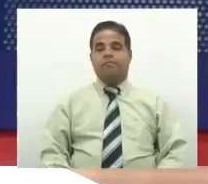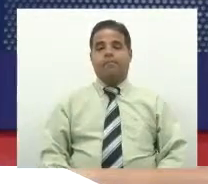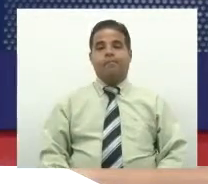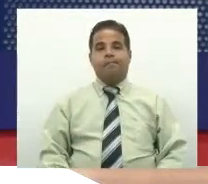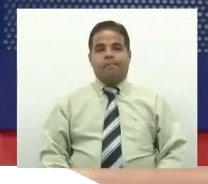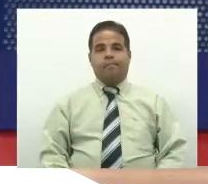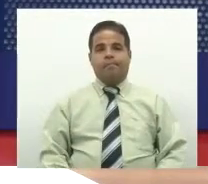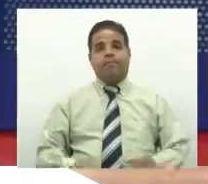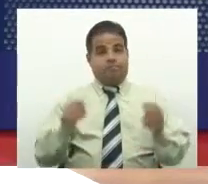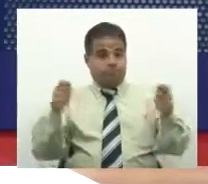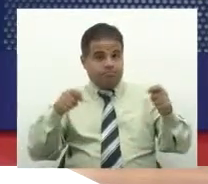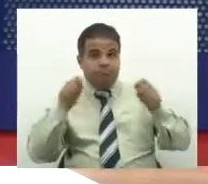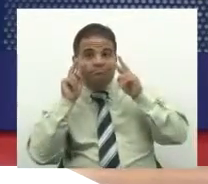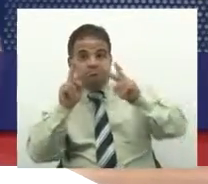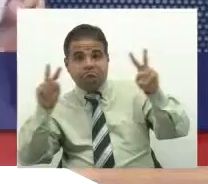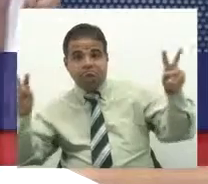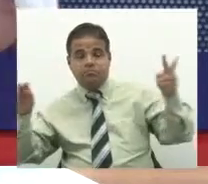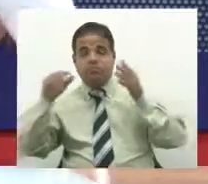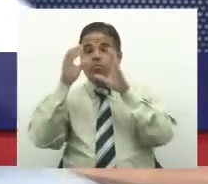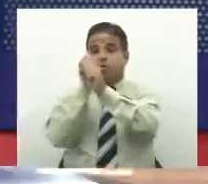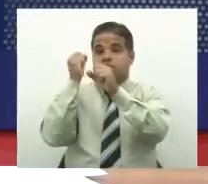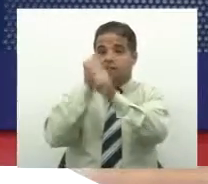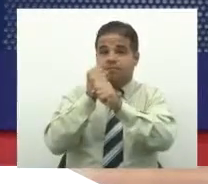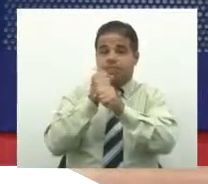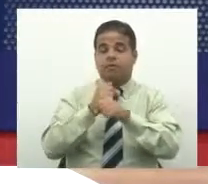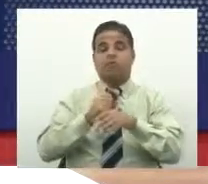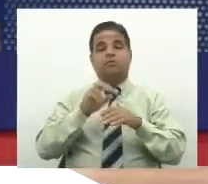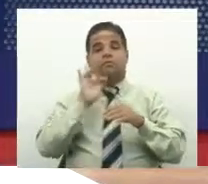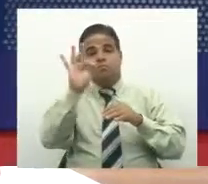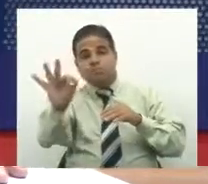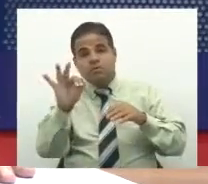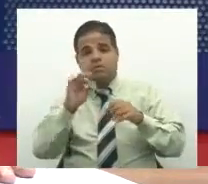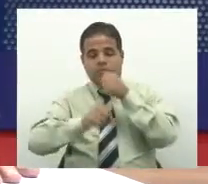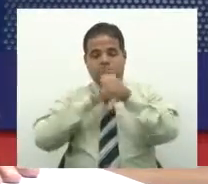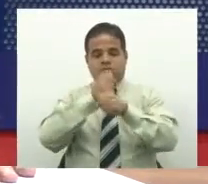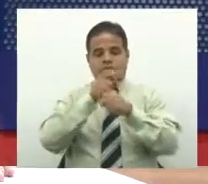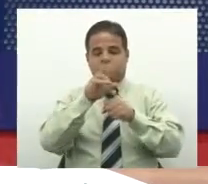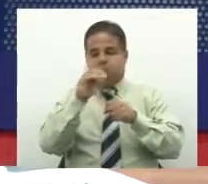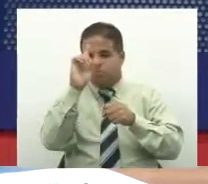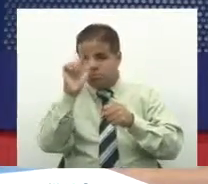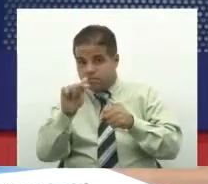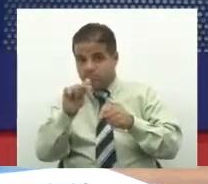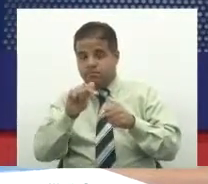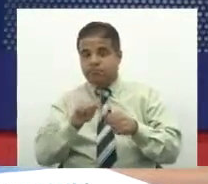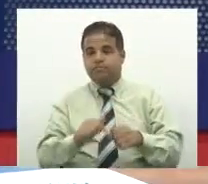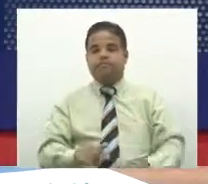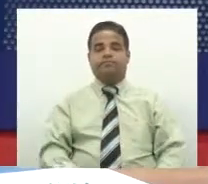Então, vocês podem ver que o orçamento previsto para 2017